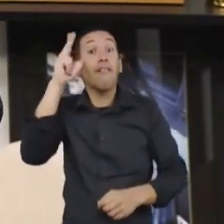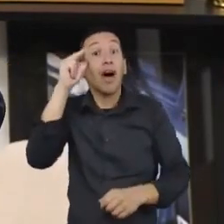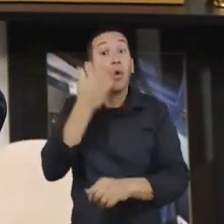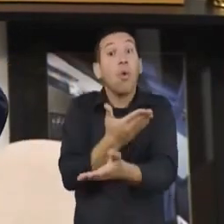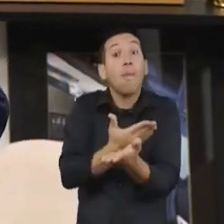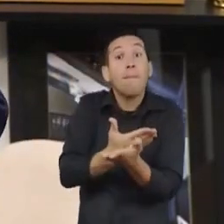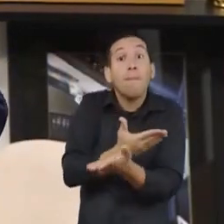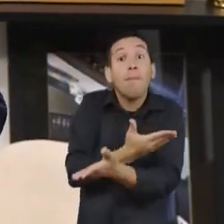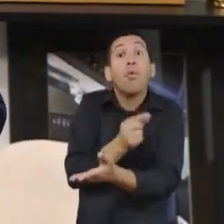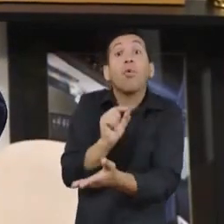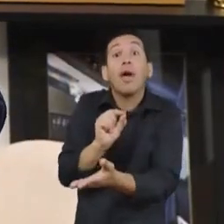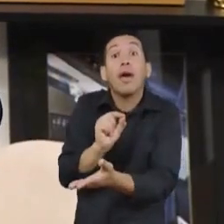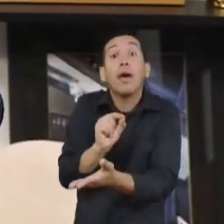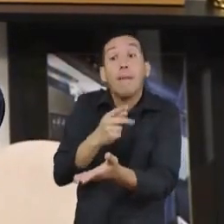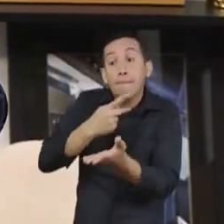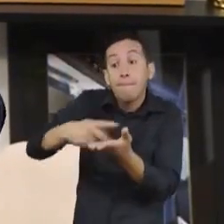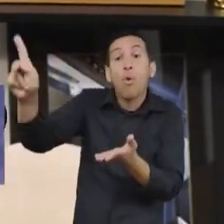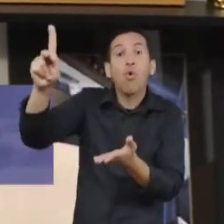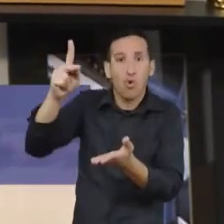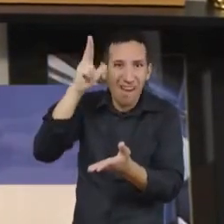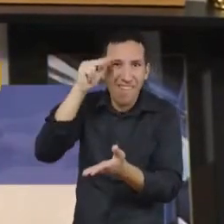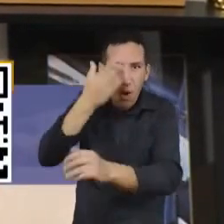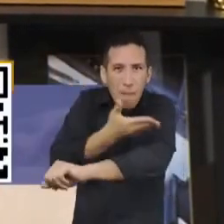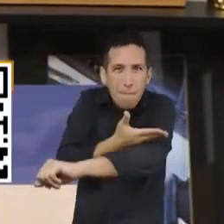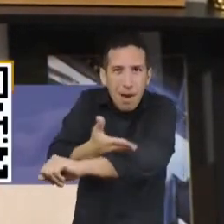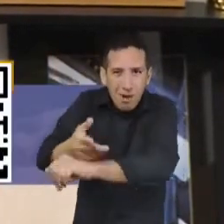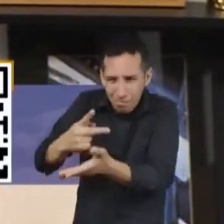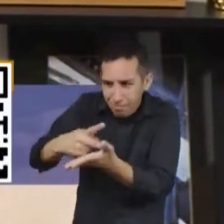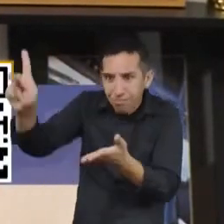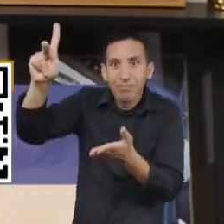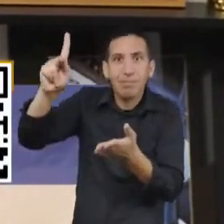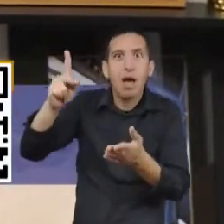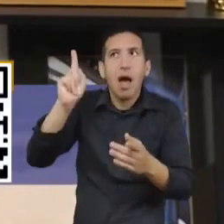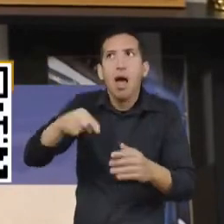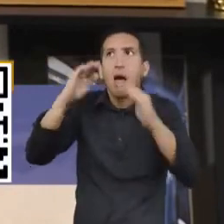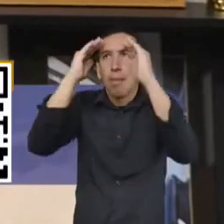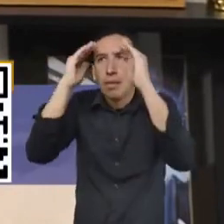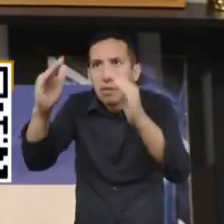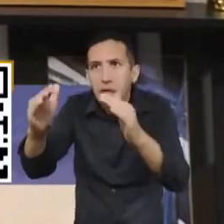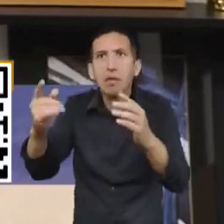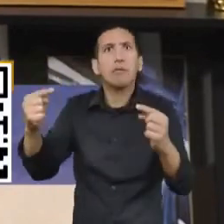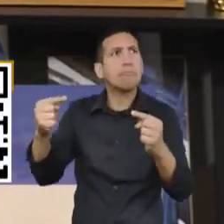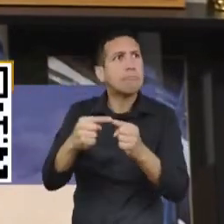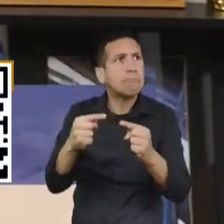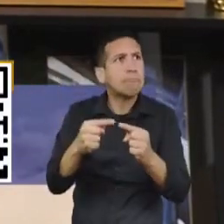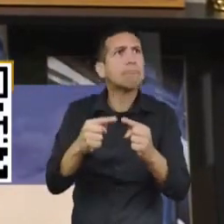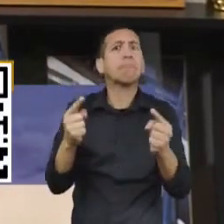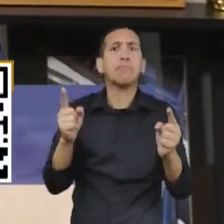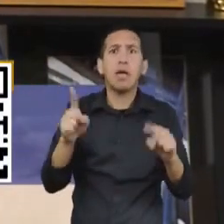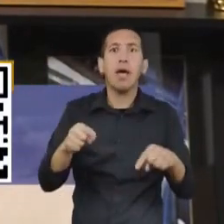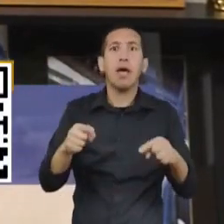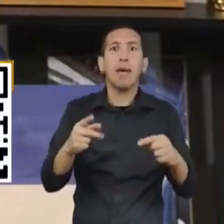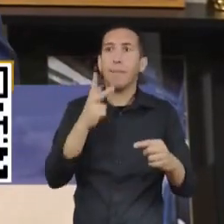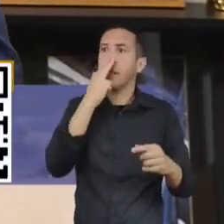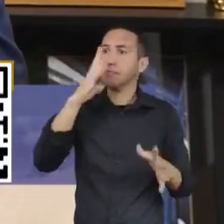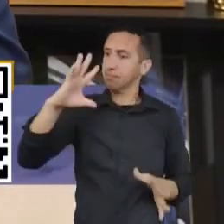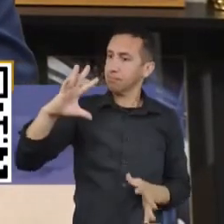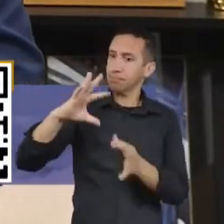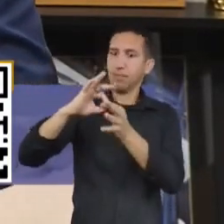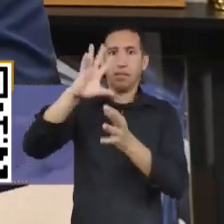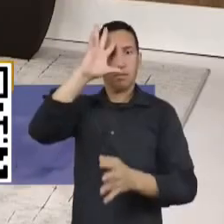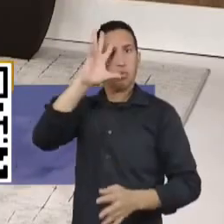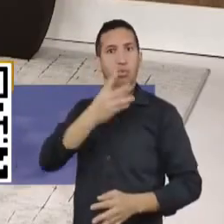cavalo branco a pureza doutrinária a pureza Cristã a pureza na obediência a pureza do ponto de vista e